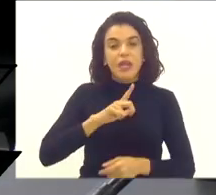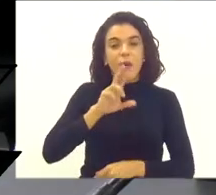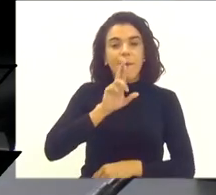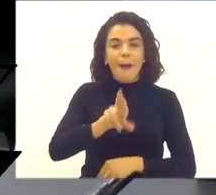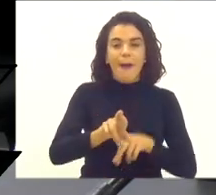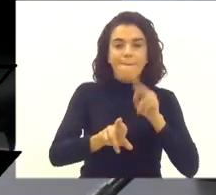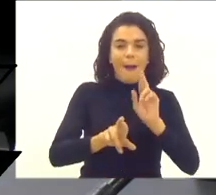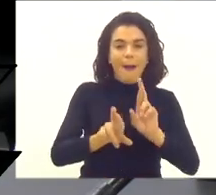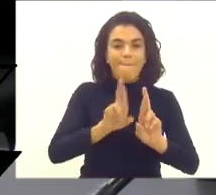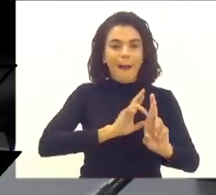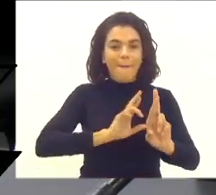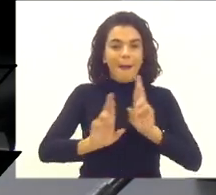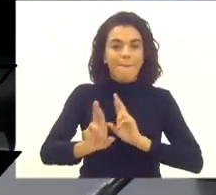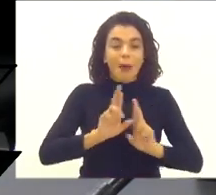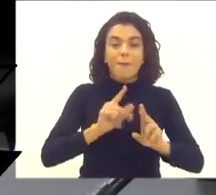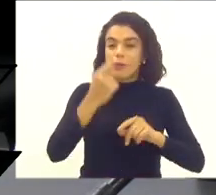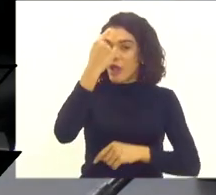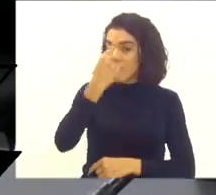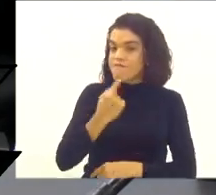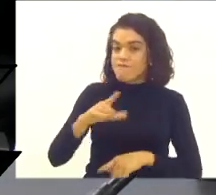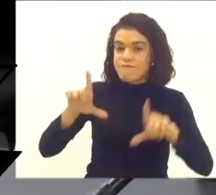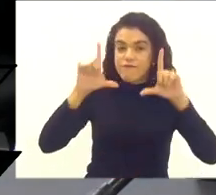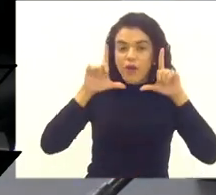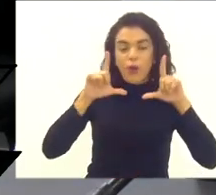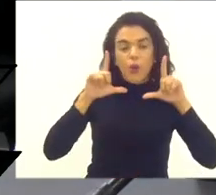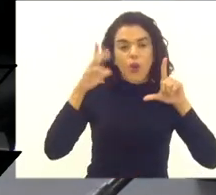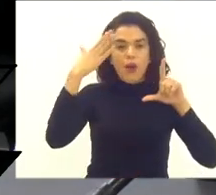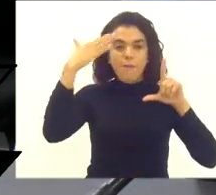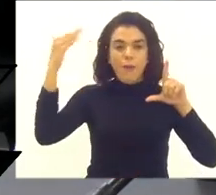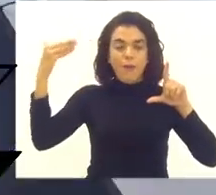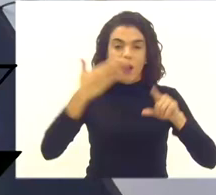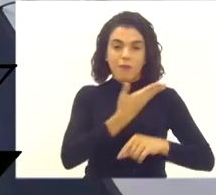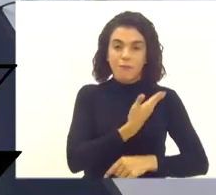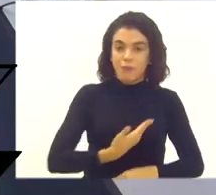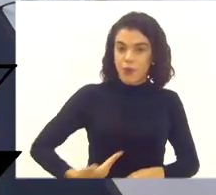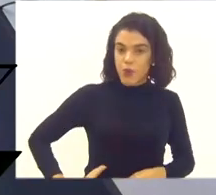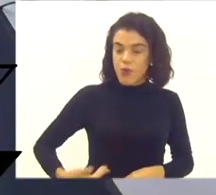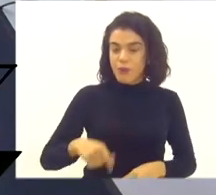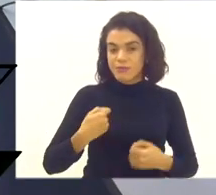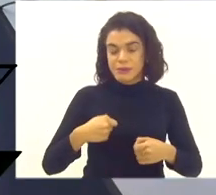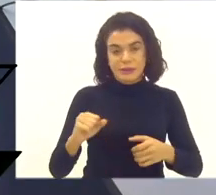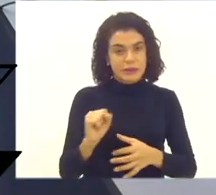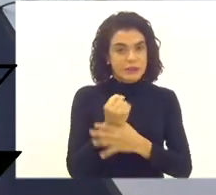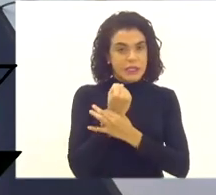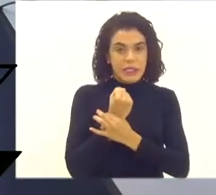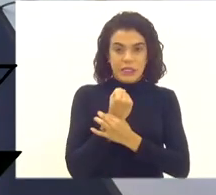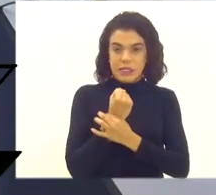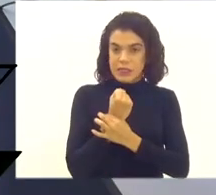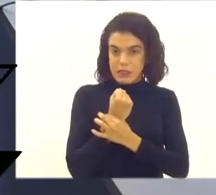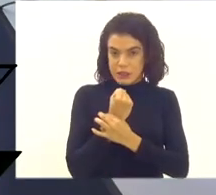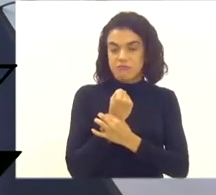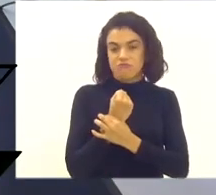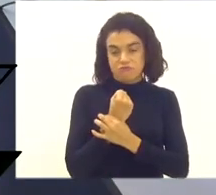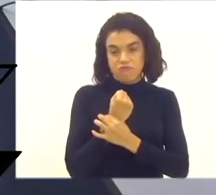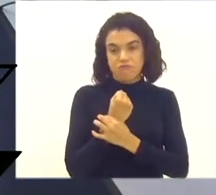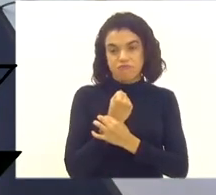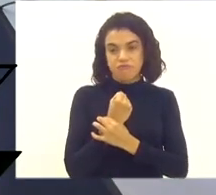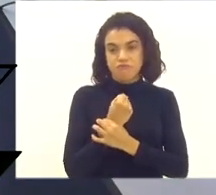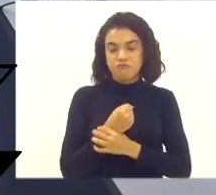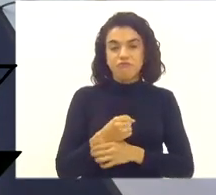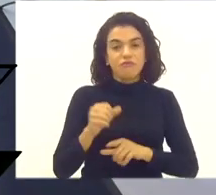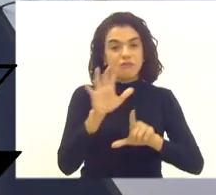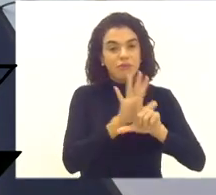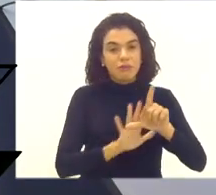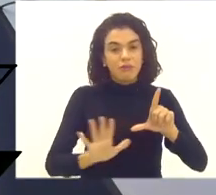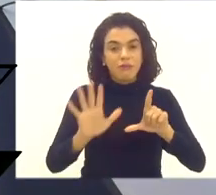mais rápida são figuras públicas são figuras que precisam estar com a sua segurança garantida aí nessas plataformas